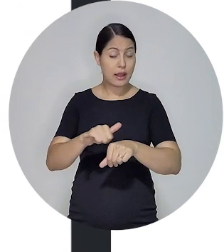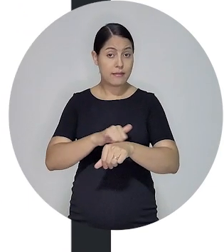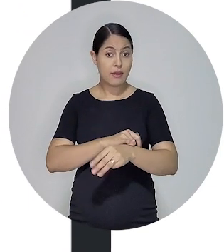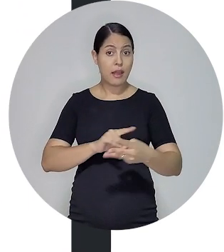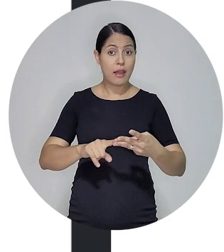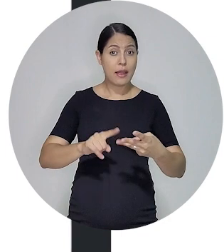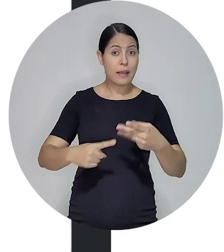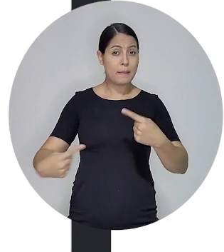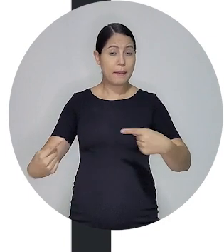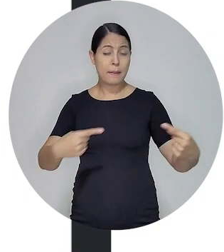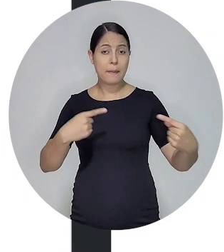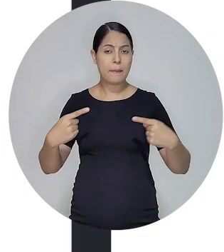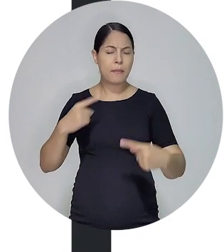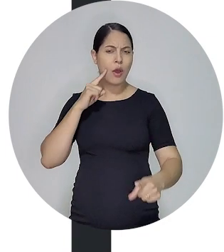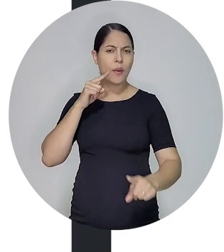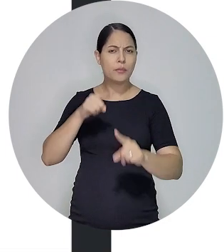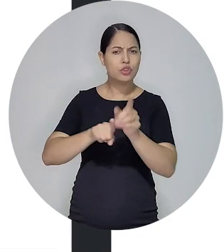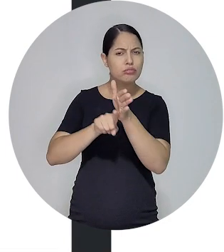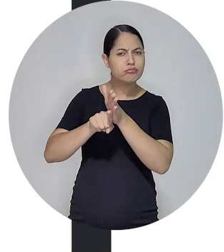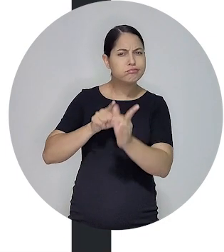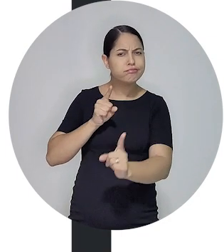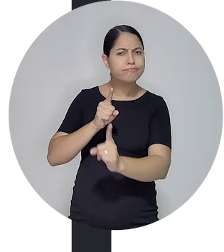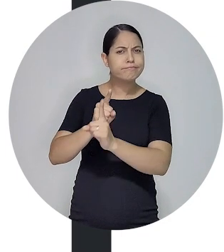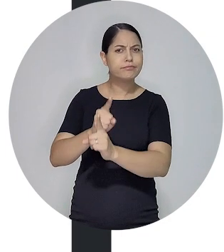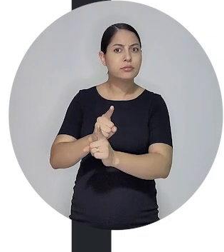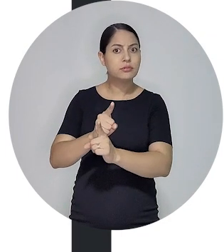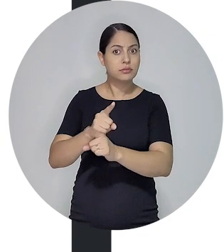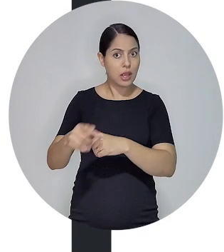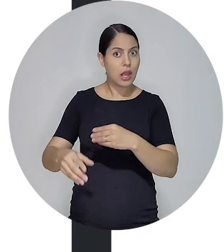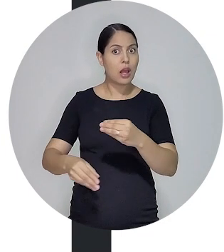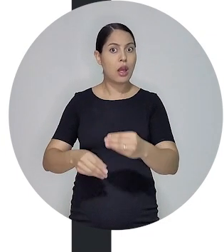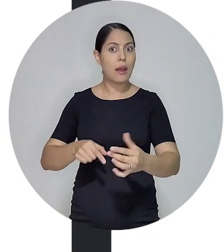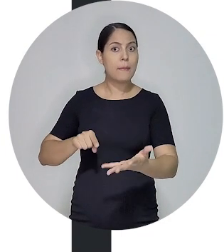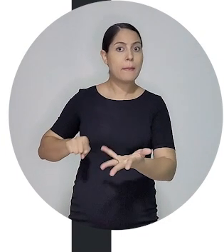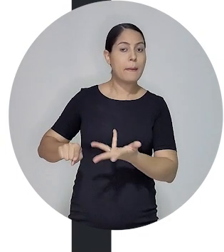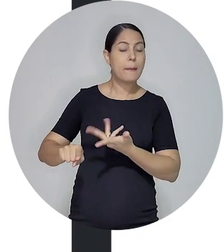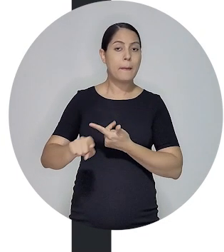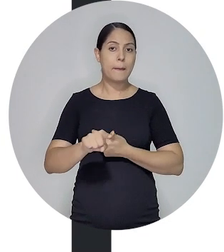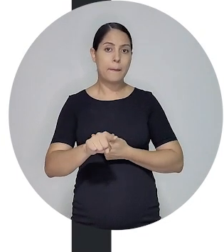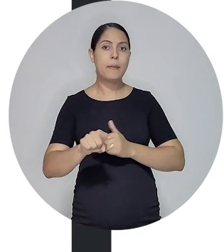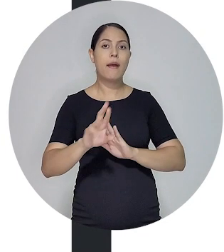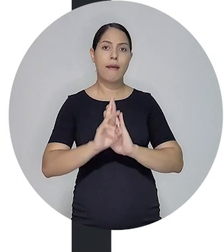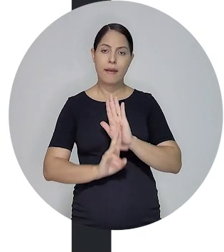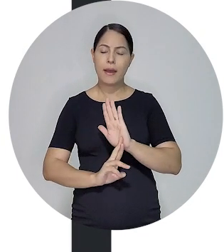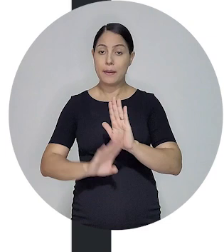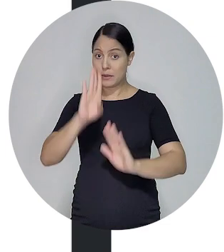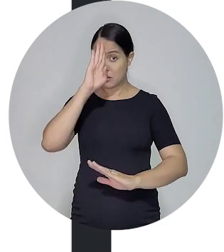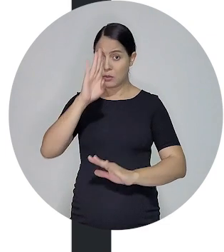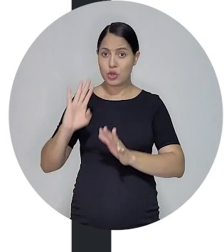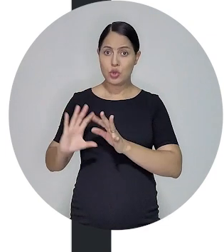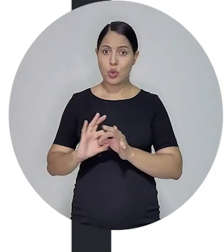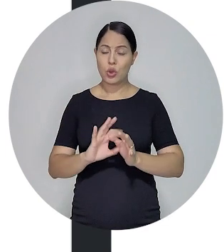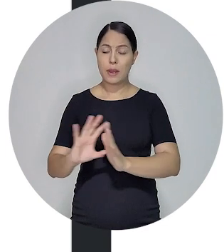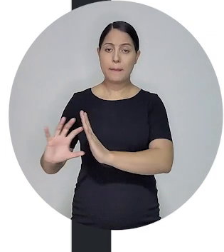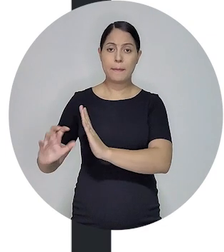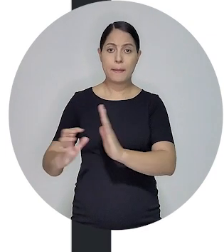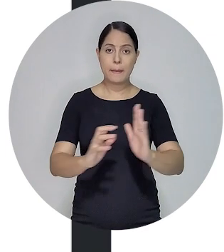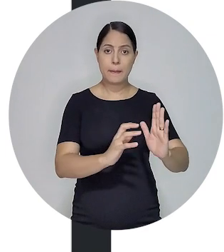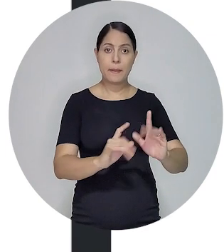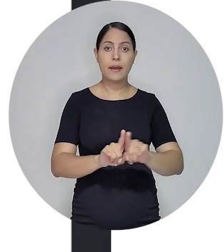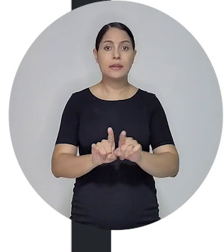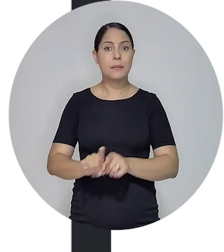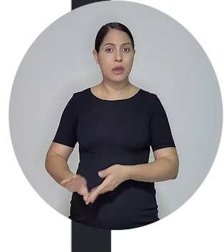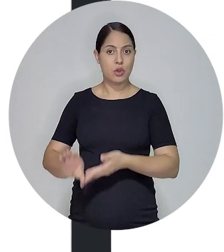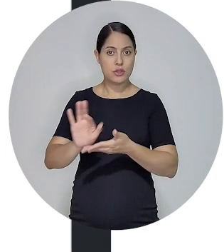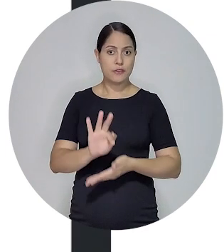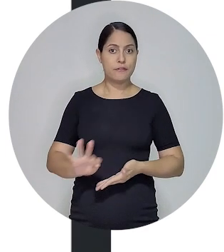e de atividades que promovam debates que subsidiem o diagnóstico e formulação de diretrizes adicionais, especialmente com a participação dos